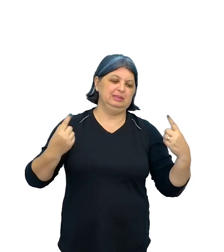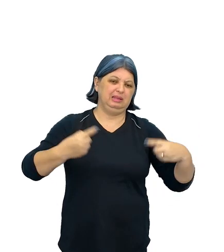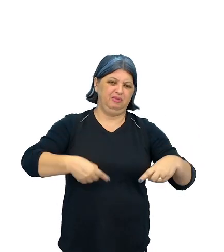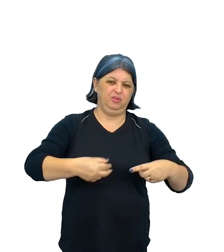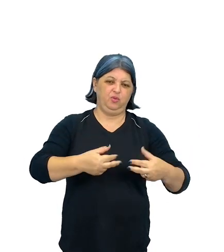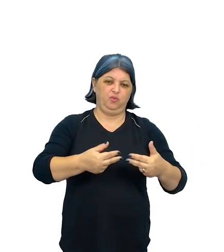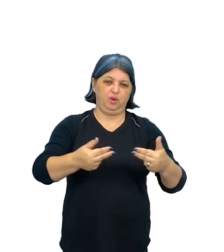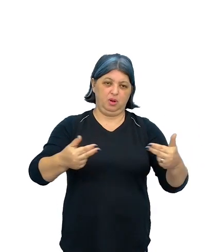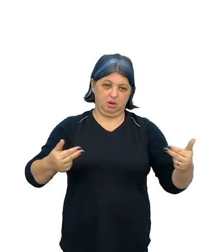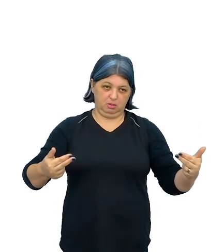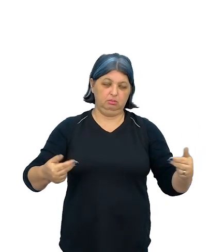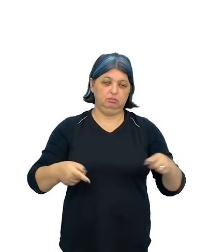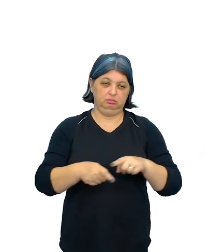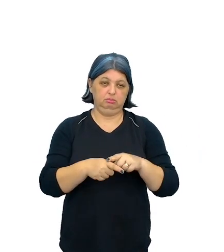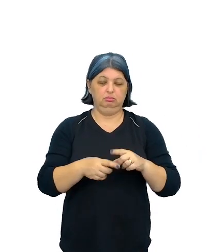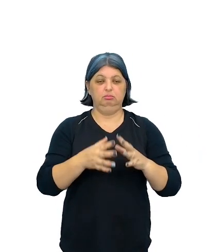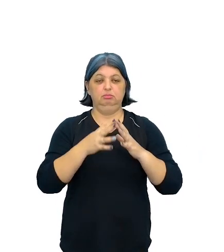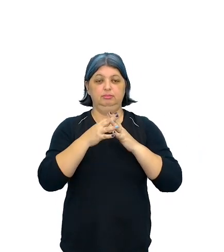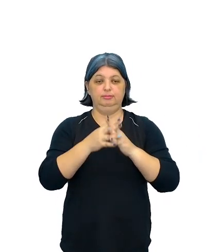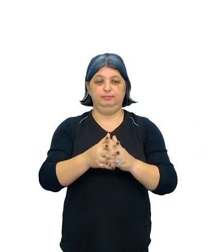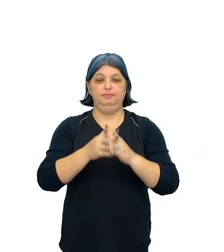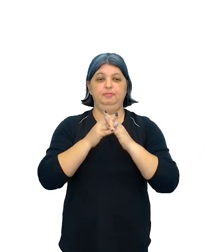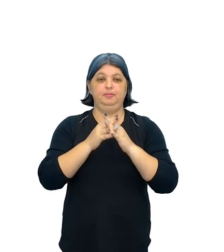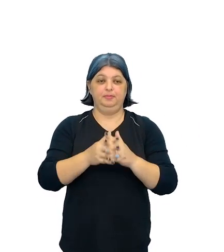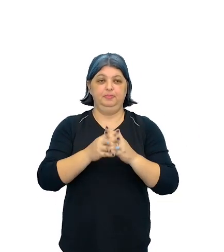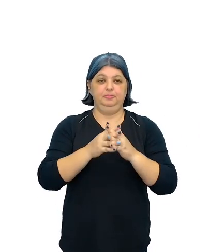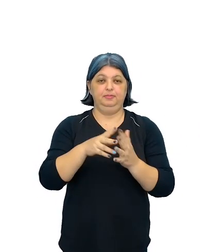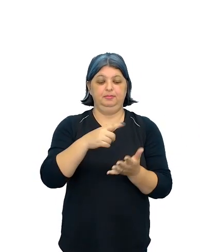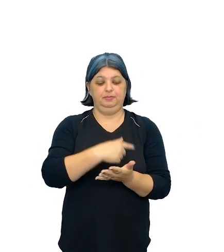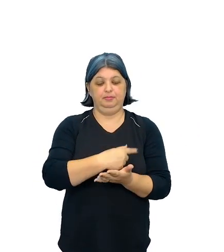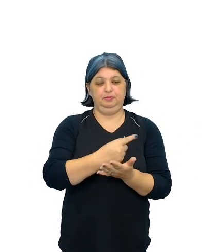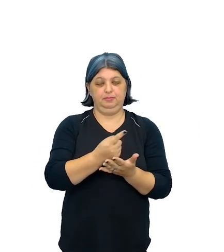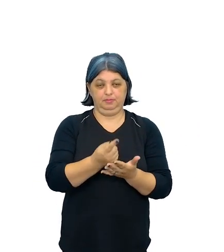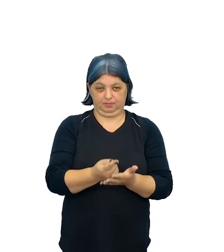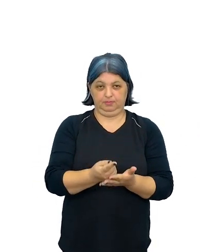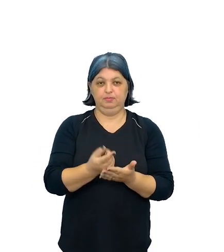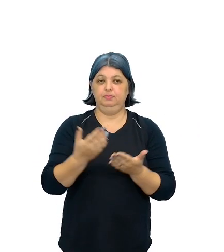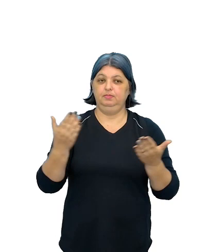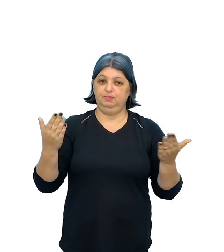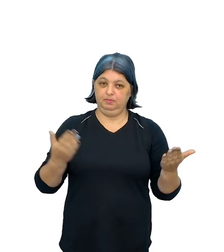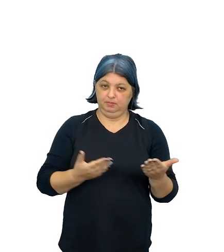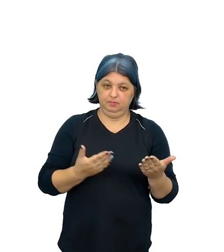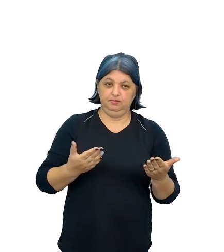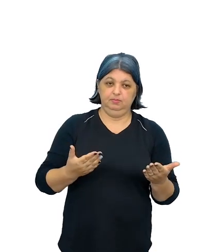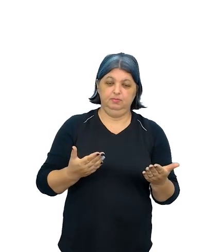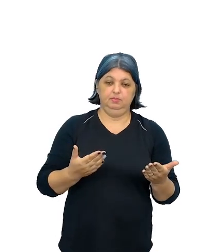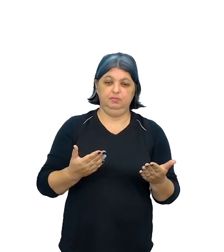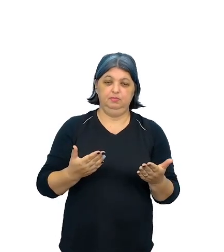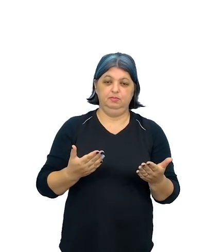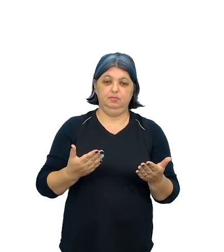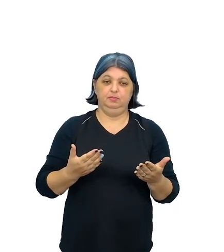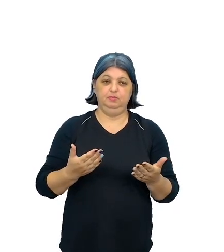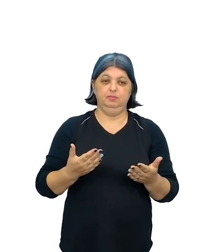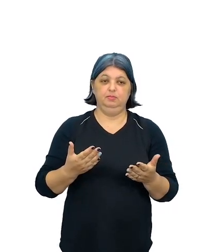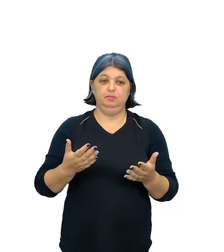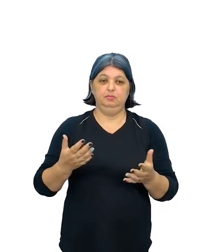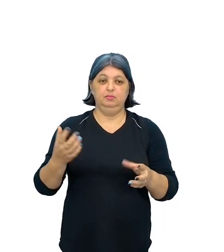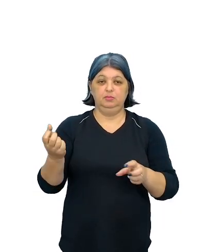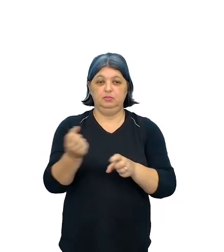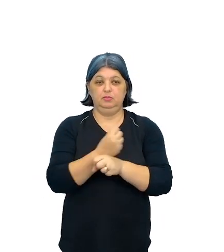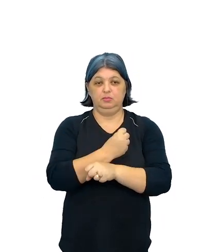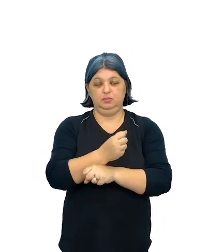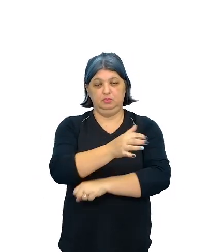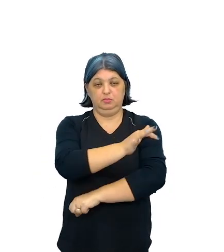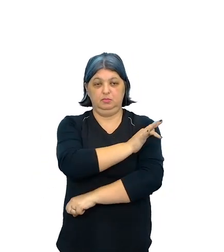desafios, mediante a complexidade dos gêneros que são tratados agora nos anos finais, né? Nós temos